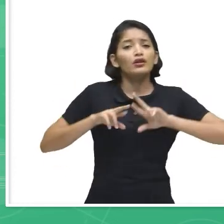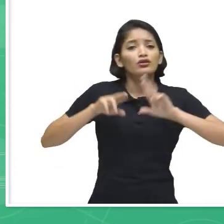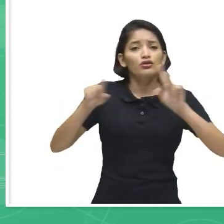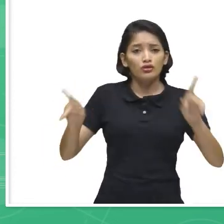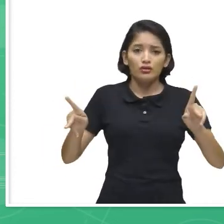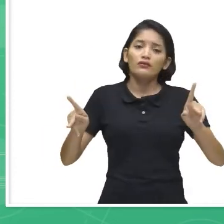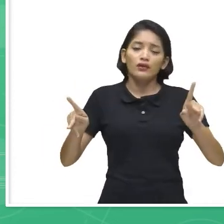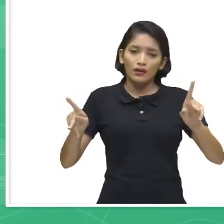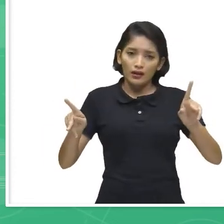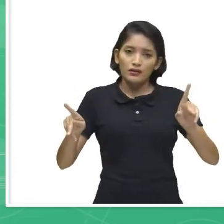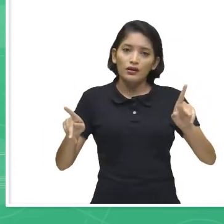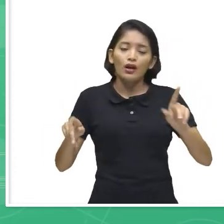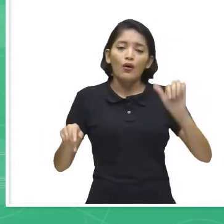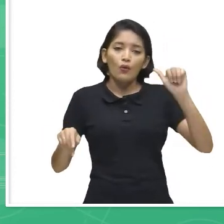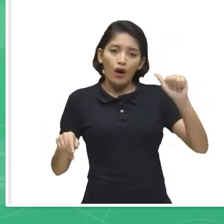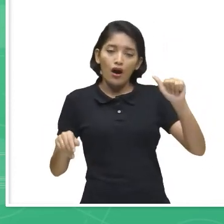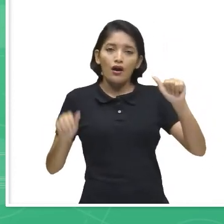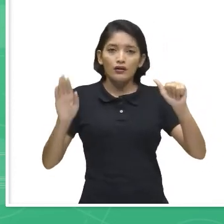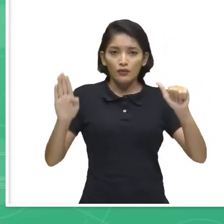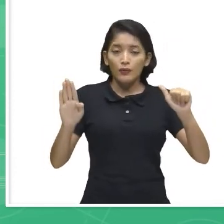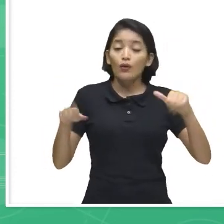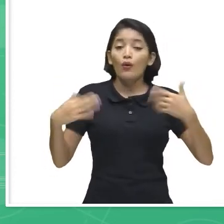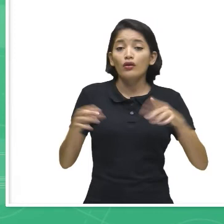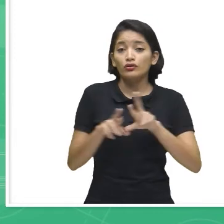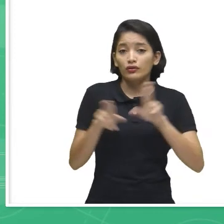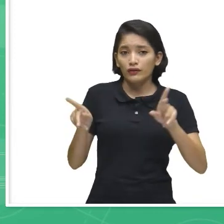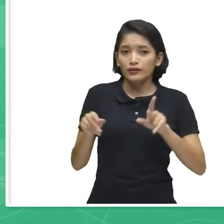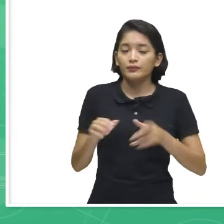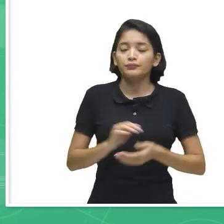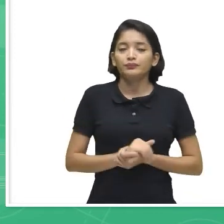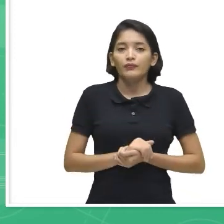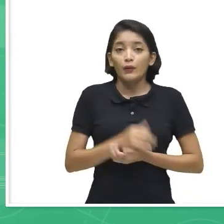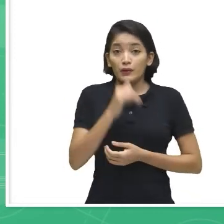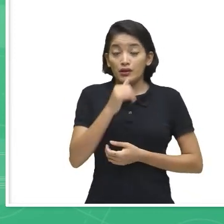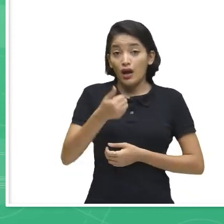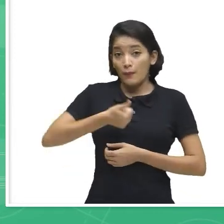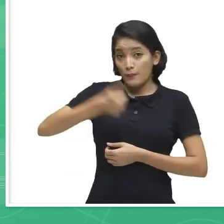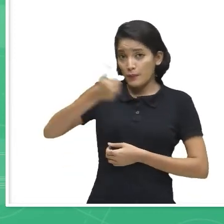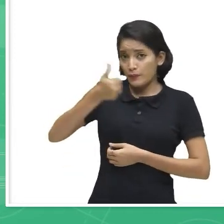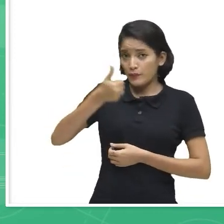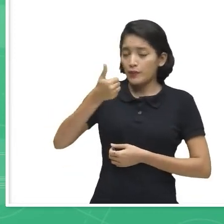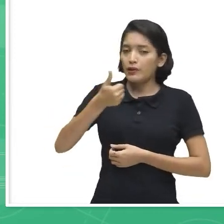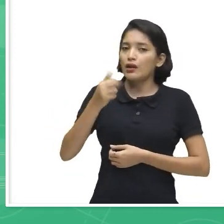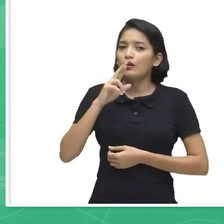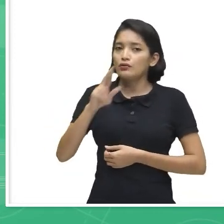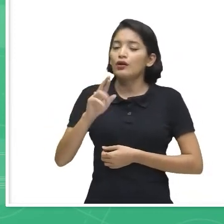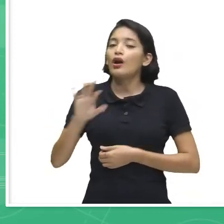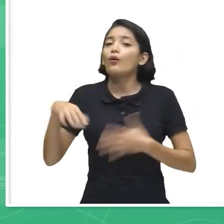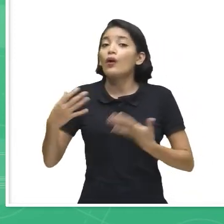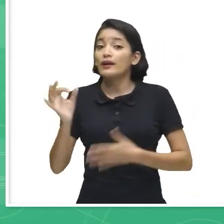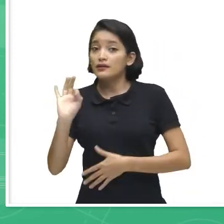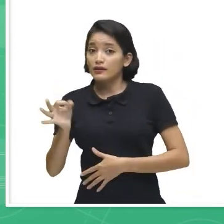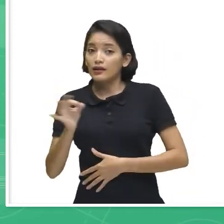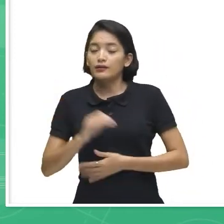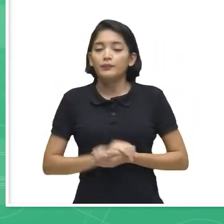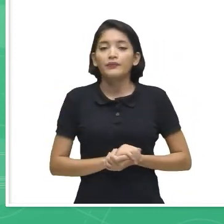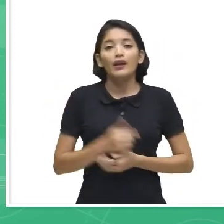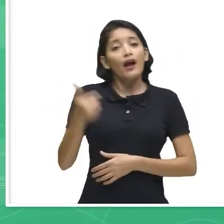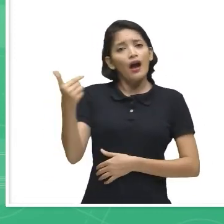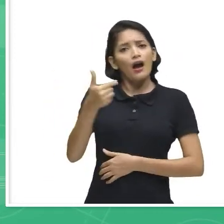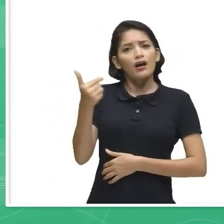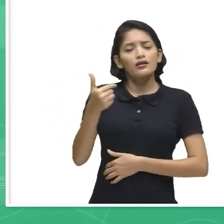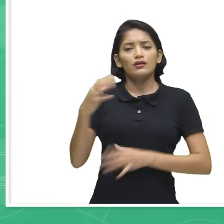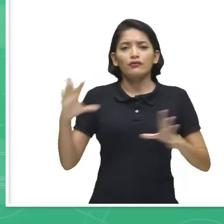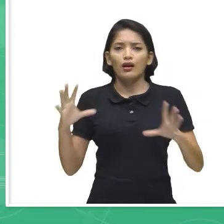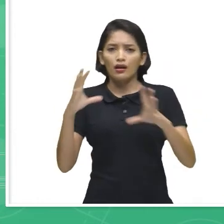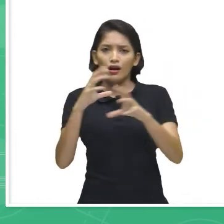potencial entre as superfícies A e B. Veja, a primeira você vai marcar a alternativa correta e na segunda você vai resolver a letra